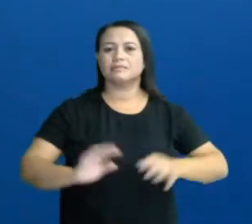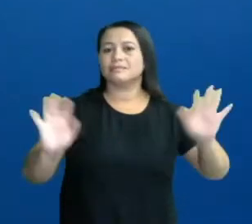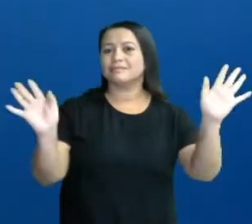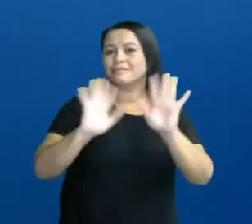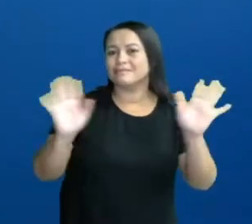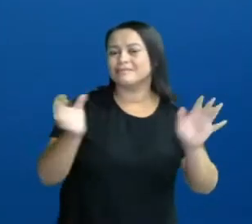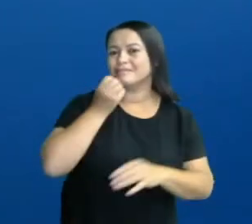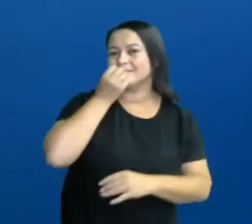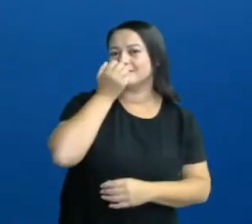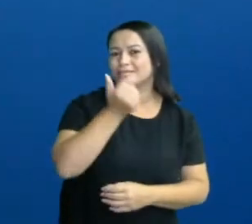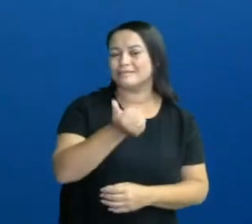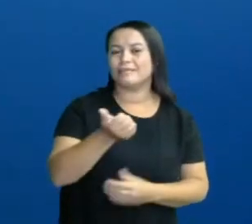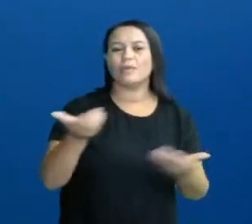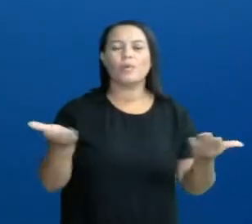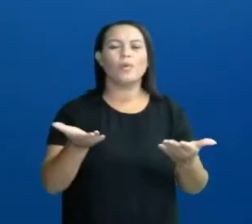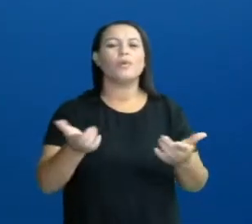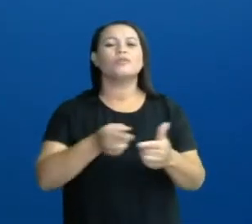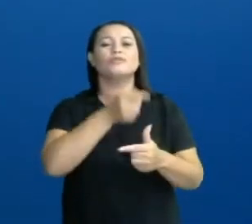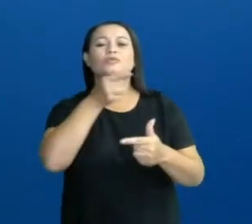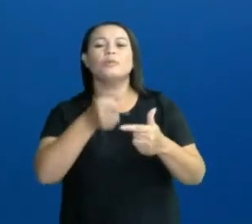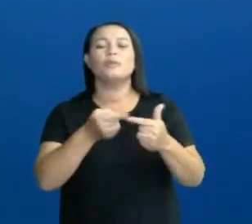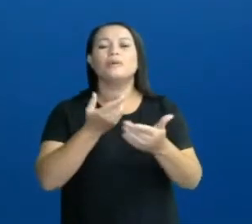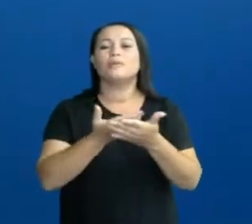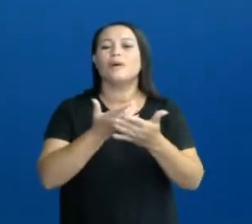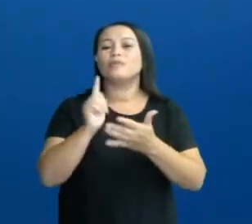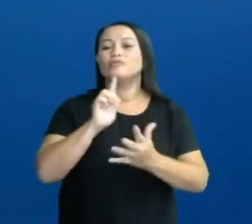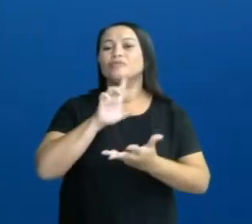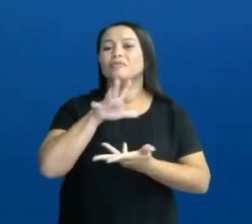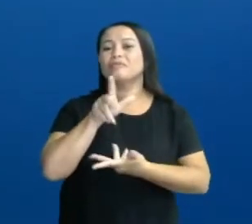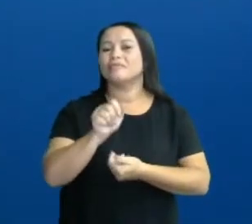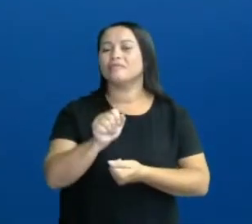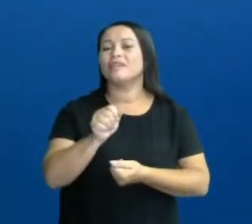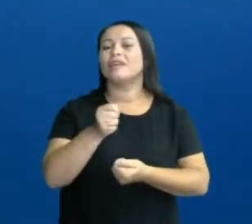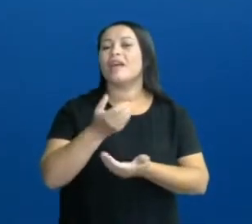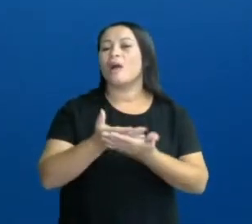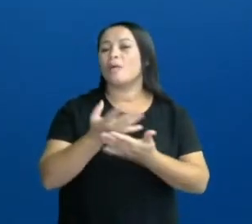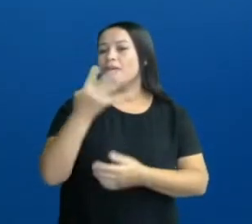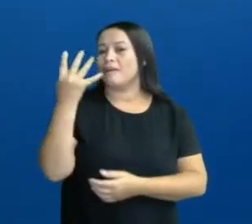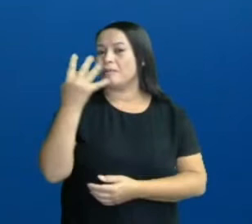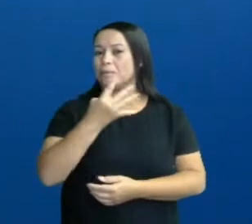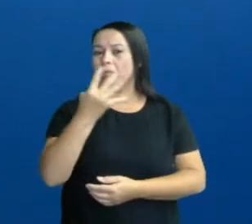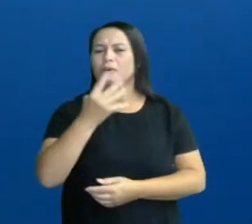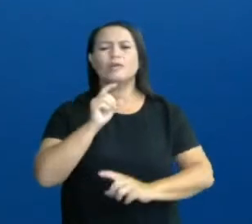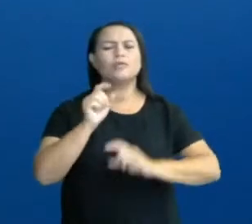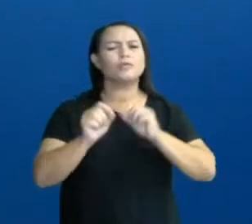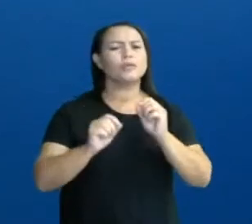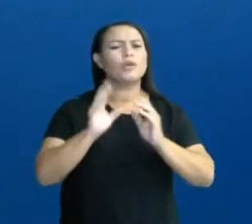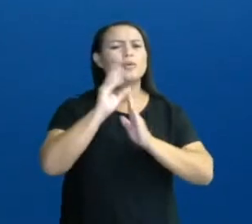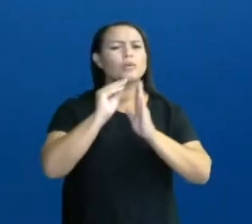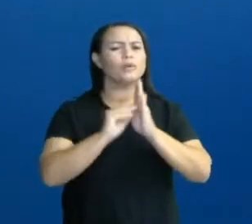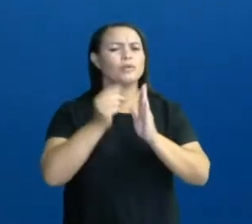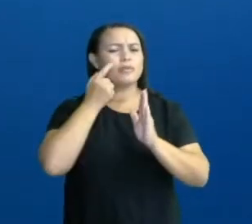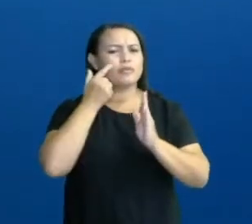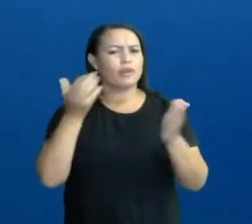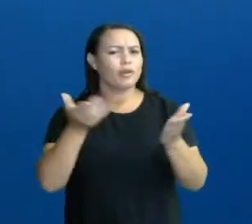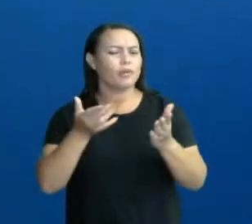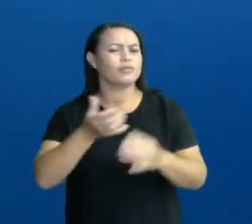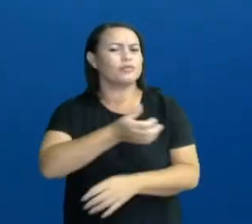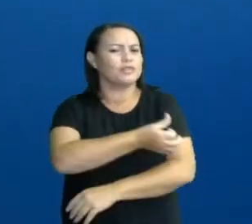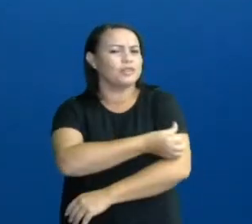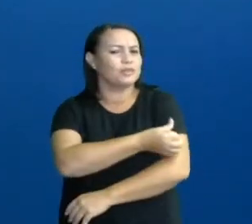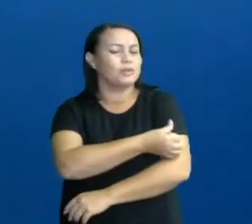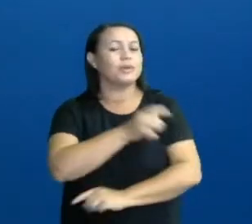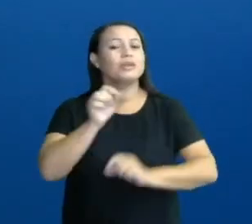Olá, gente, tudo bem? Estamos aqui de novo para mais uma aula de Geografia, aula 4. Esse conteúdo que a gente vai ver hoje para o sexto ano